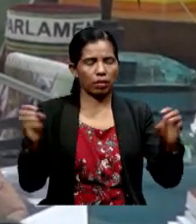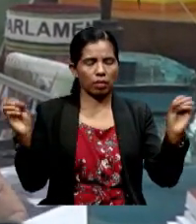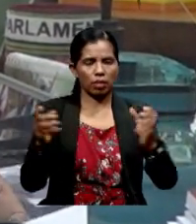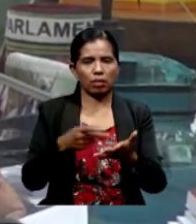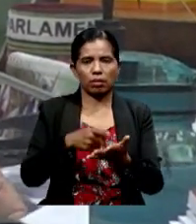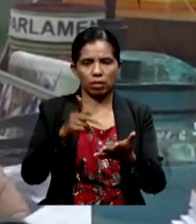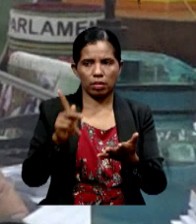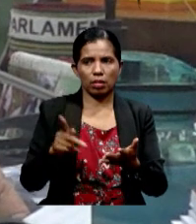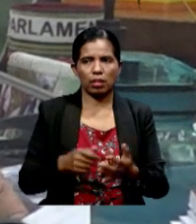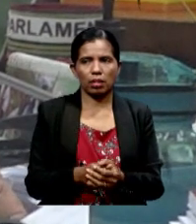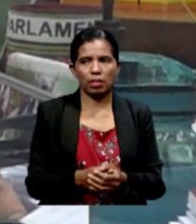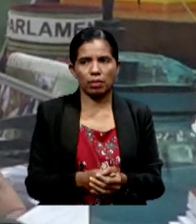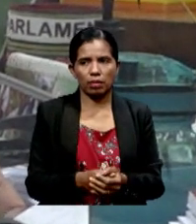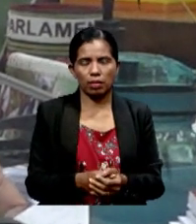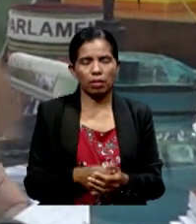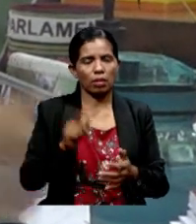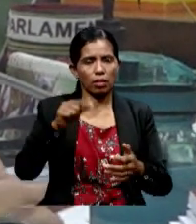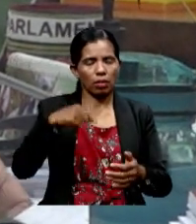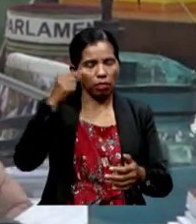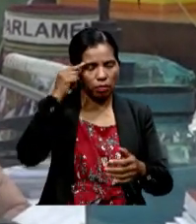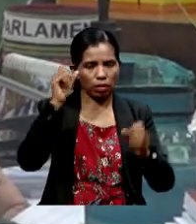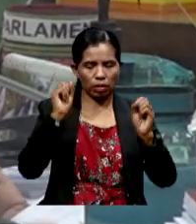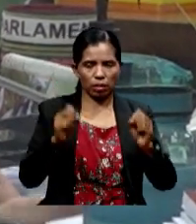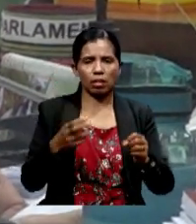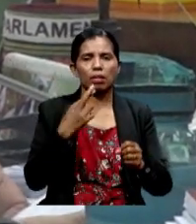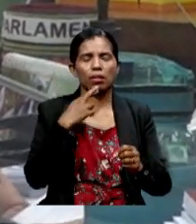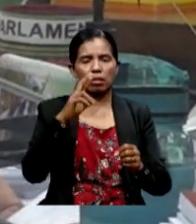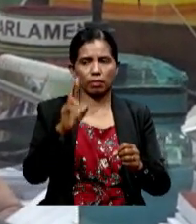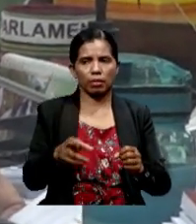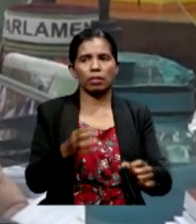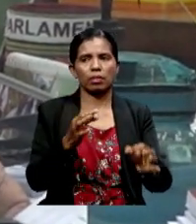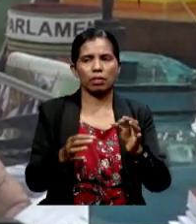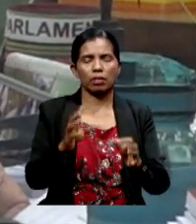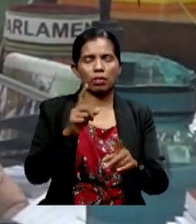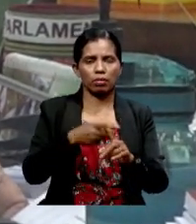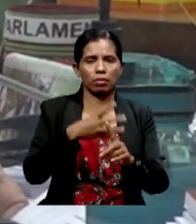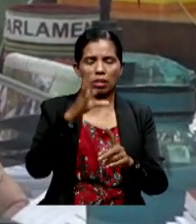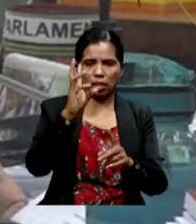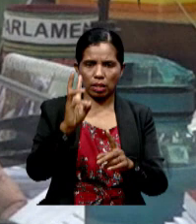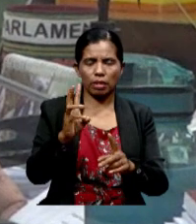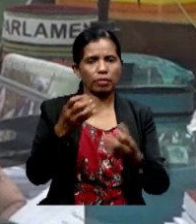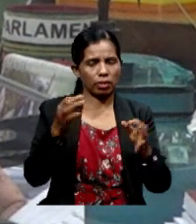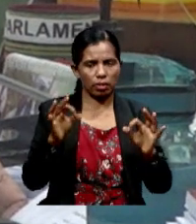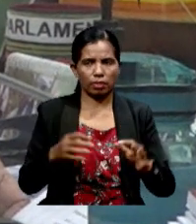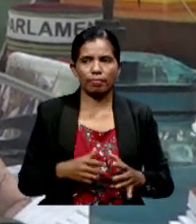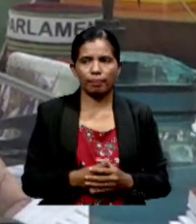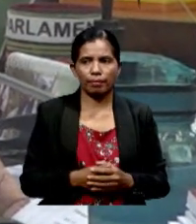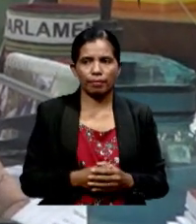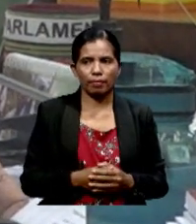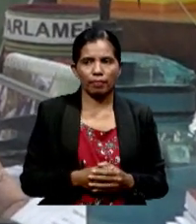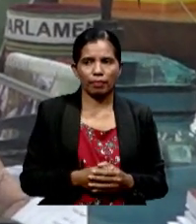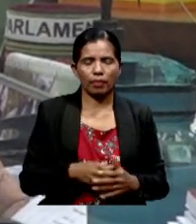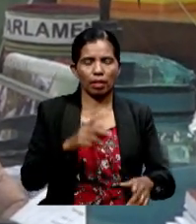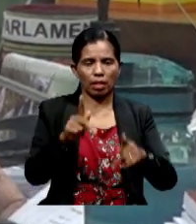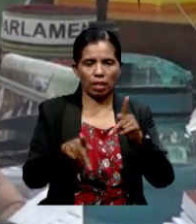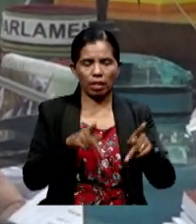pagamento? Não sei. Governo tem que responder. Seis meses já passaram, Sr. Presidente. E assim, é para